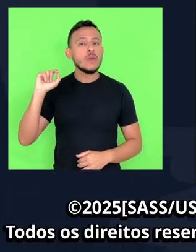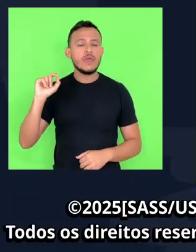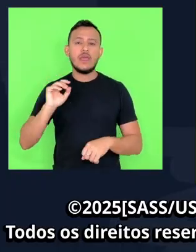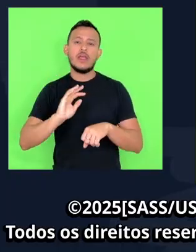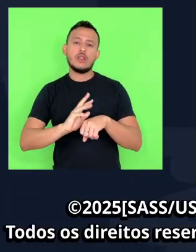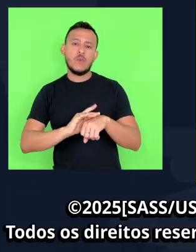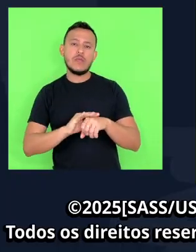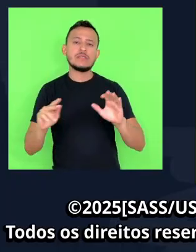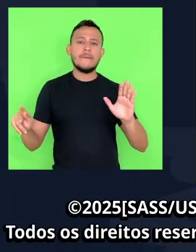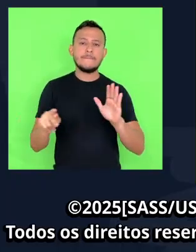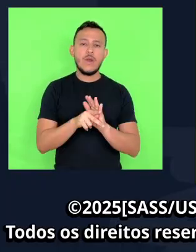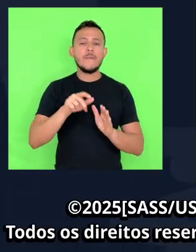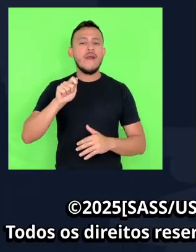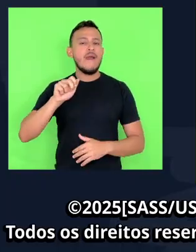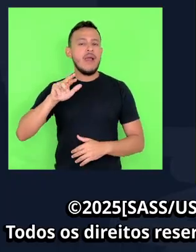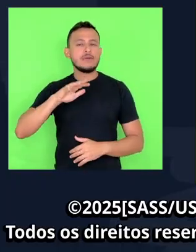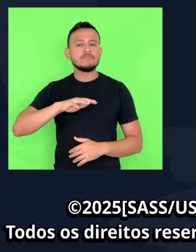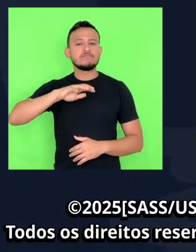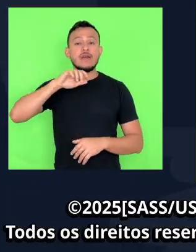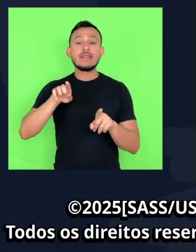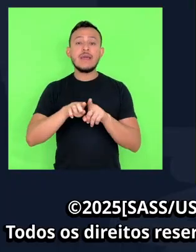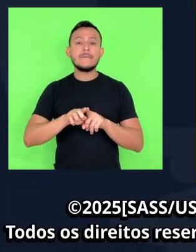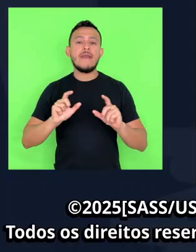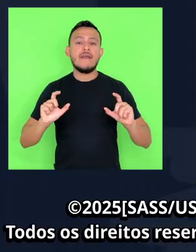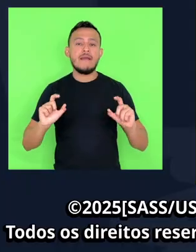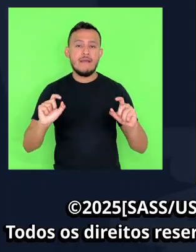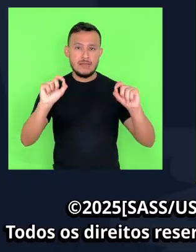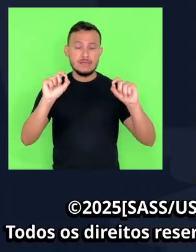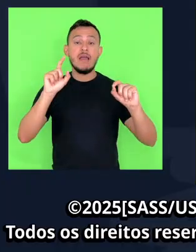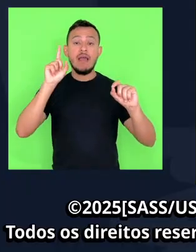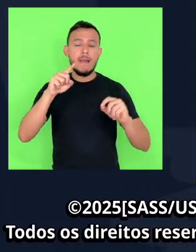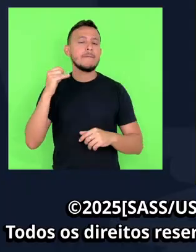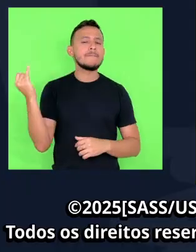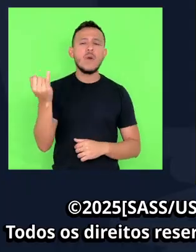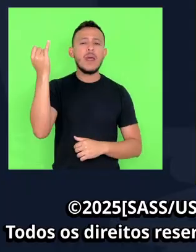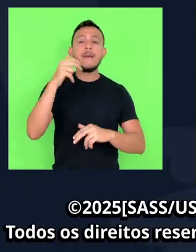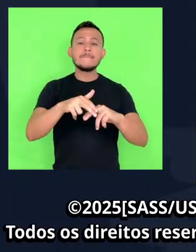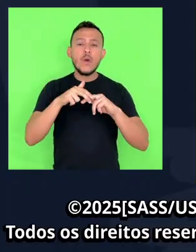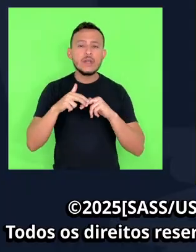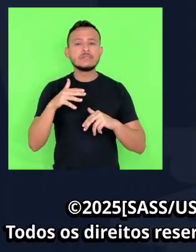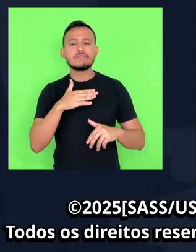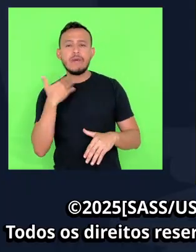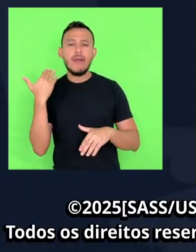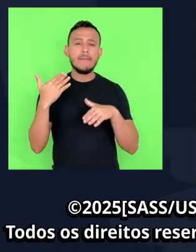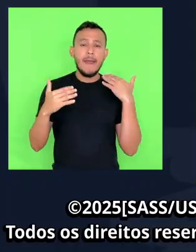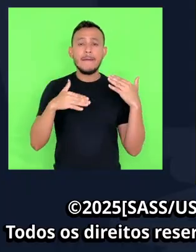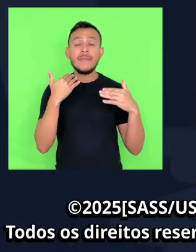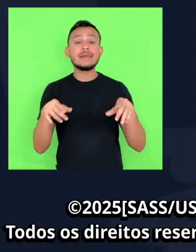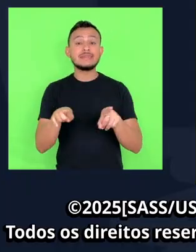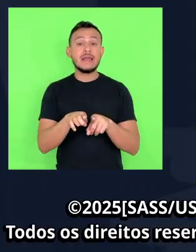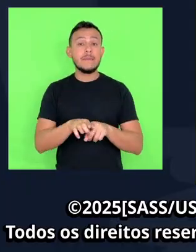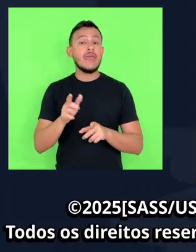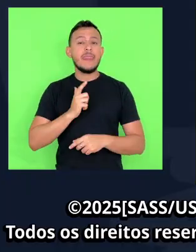doenças cardiovasculares e os cânceres. Elas são de importância pela sua elevada mortalidade e porque